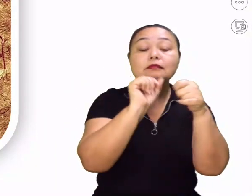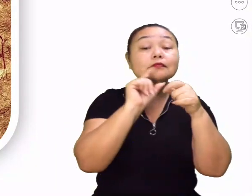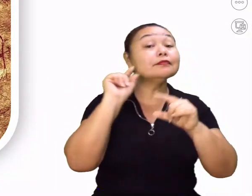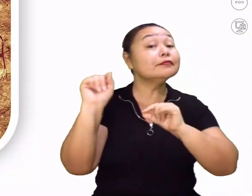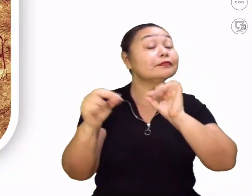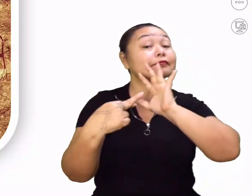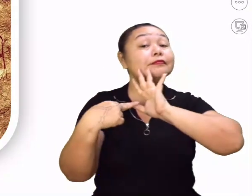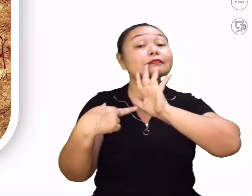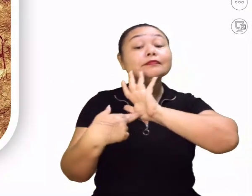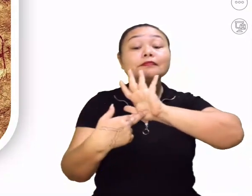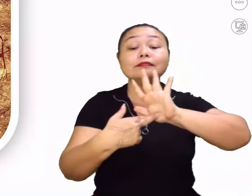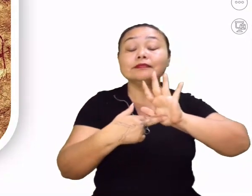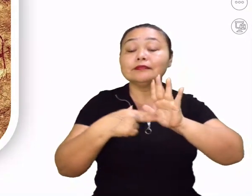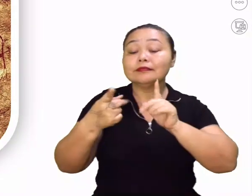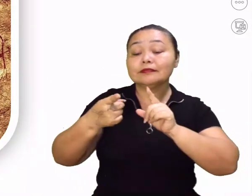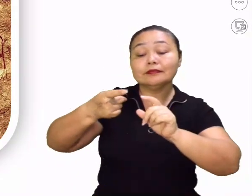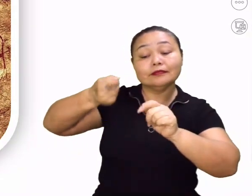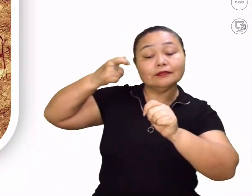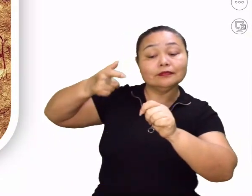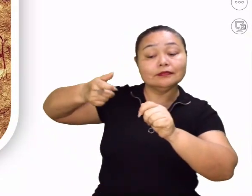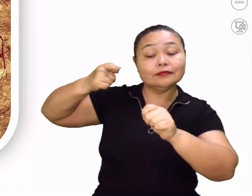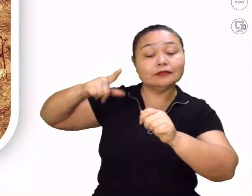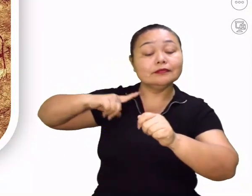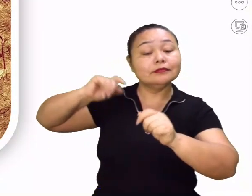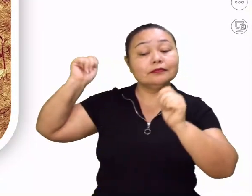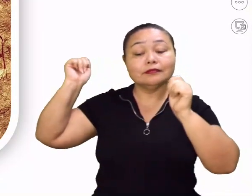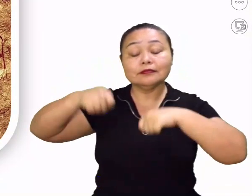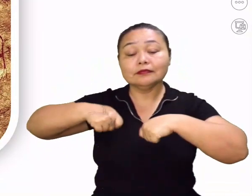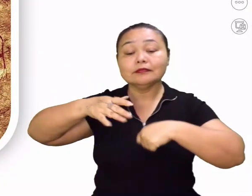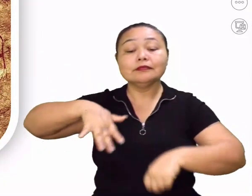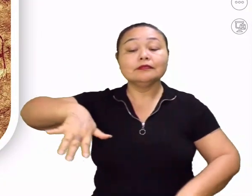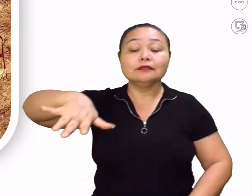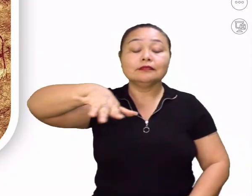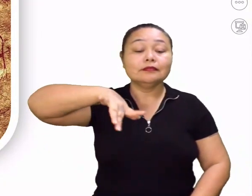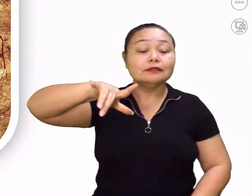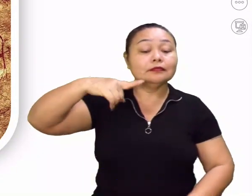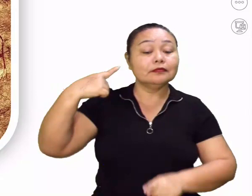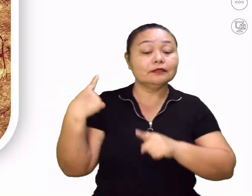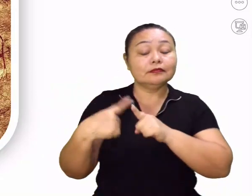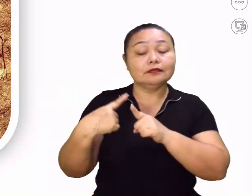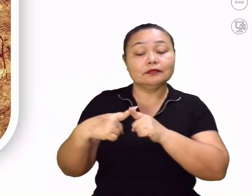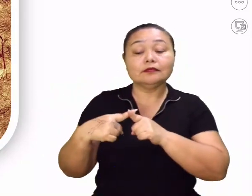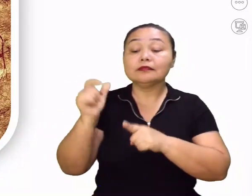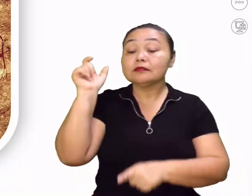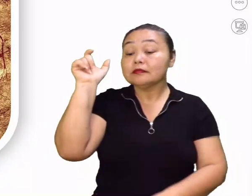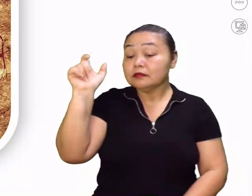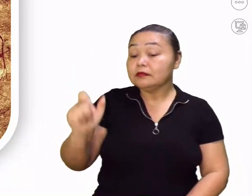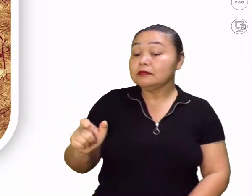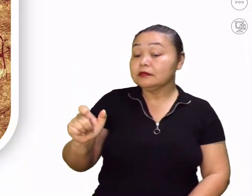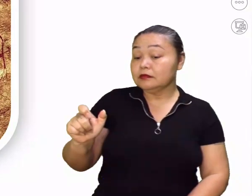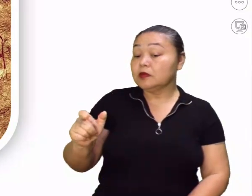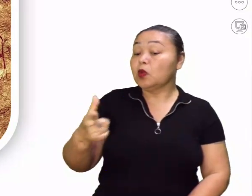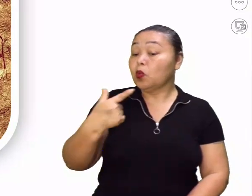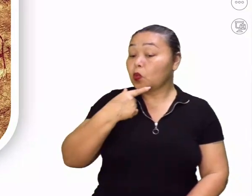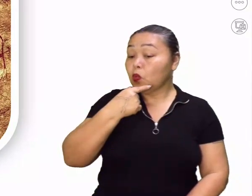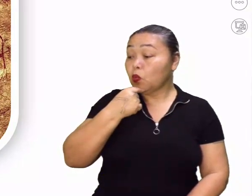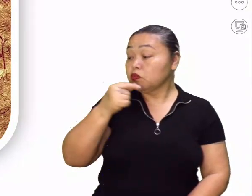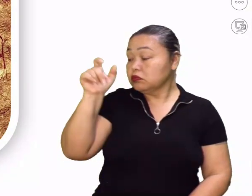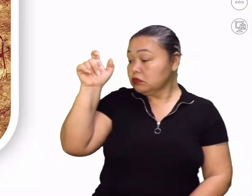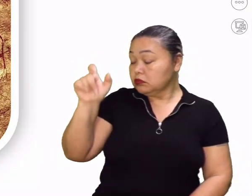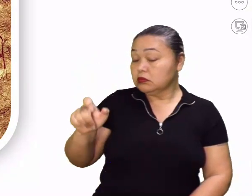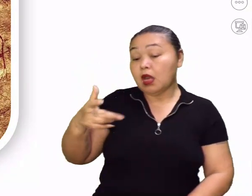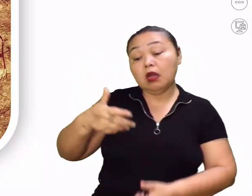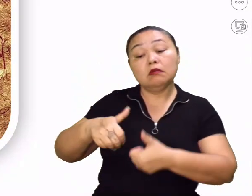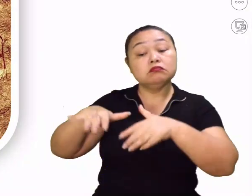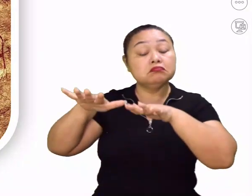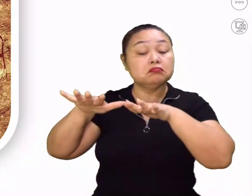o quê? A caça, né? A disponibilidade onde eles poderiam ali caçar, até porque o homem nem sempre na sua história foi